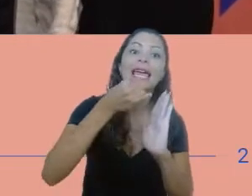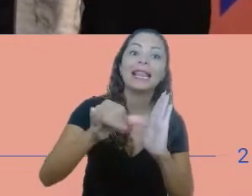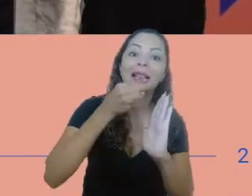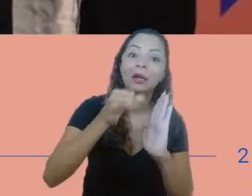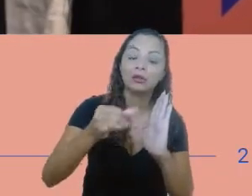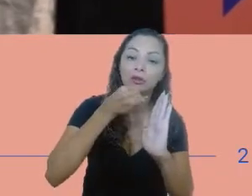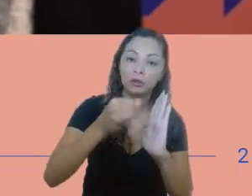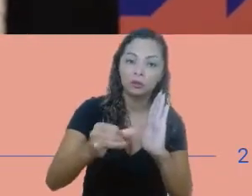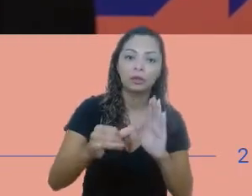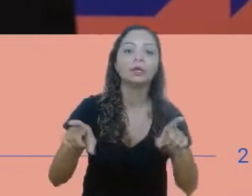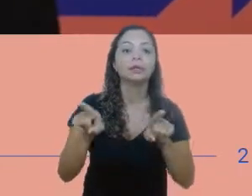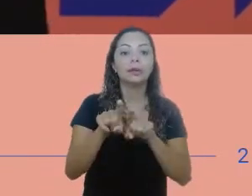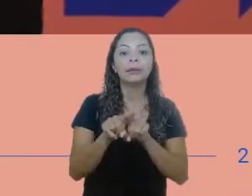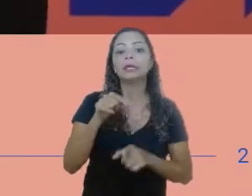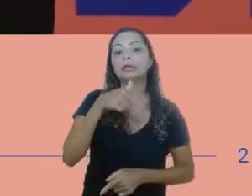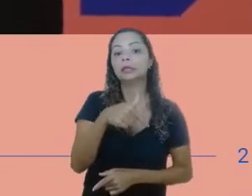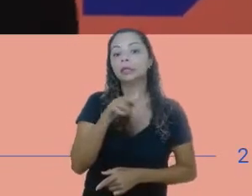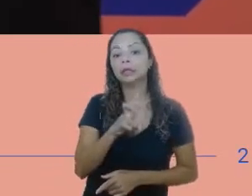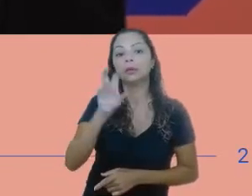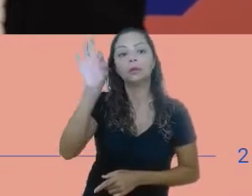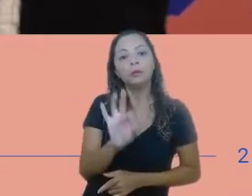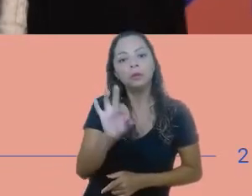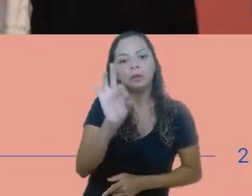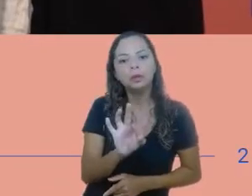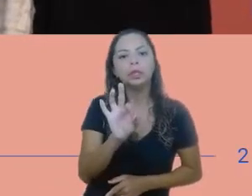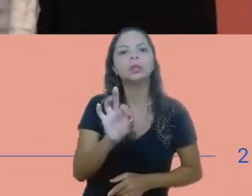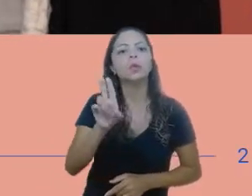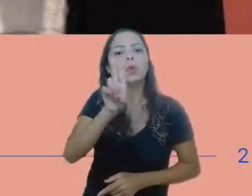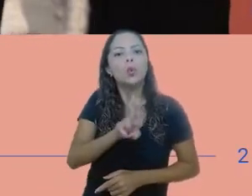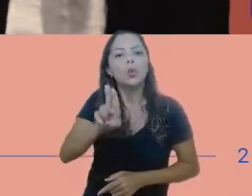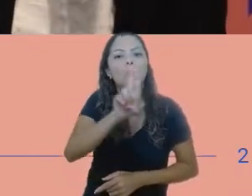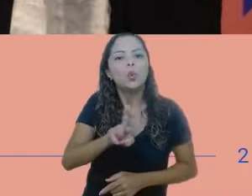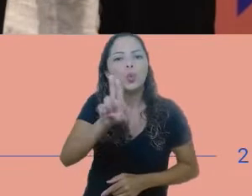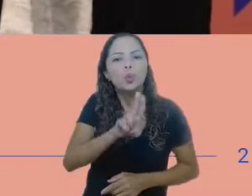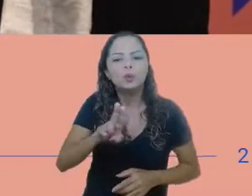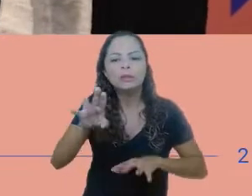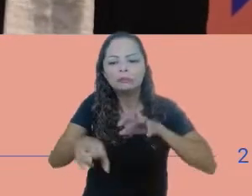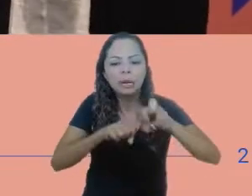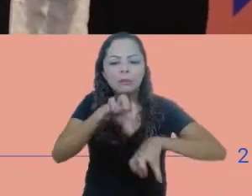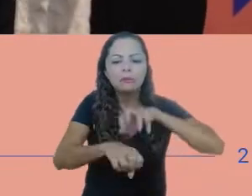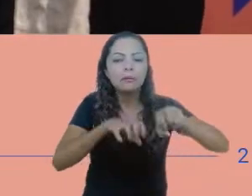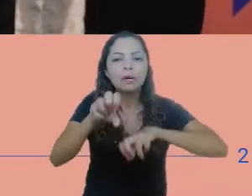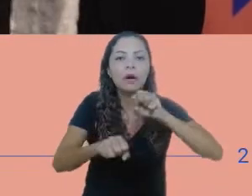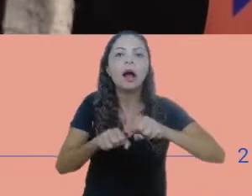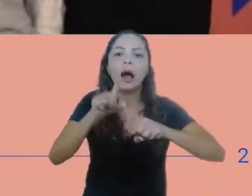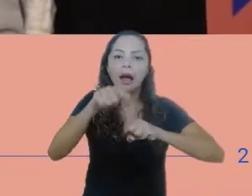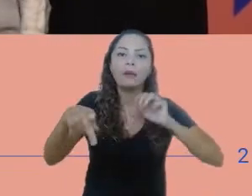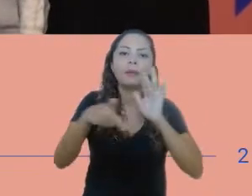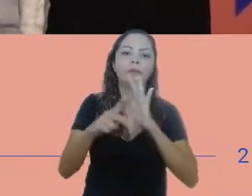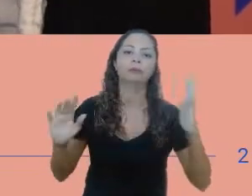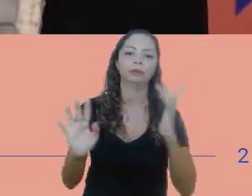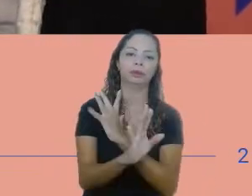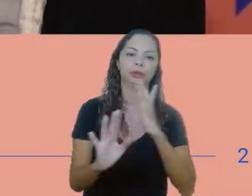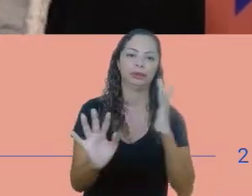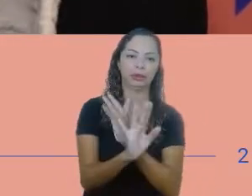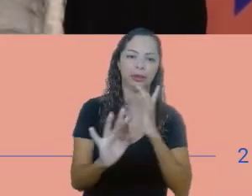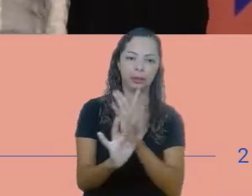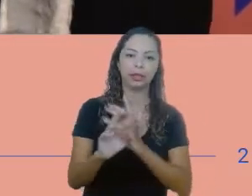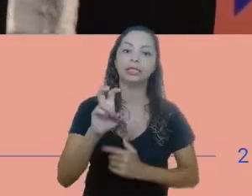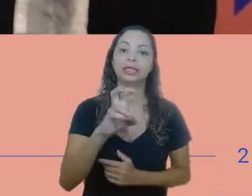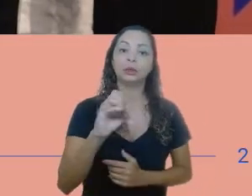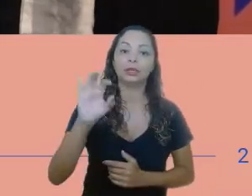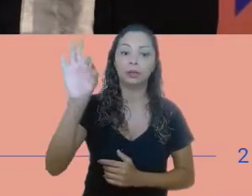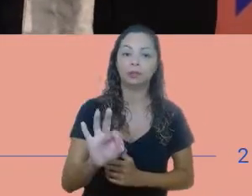dos recursos globais acontece no âmbito das cidades consequentemente cinquenta por cento da geração de resíduos e de